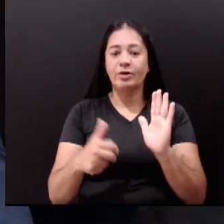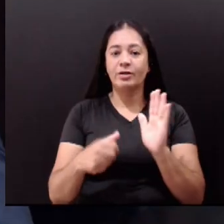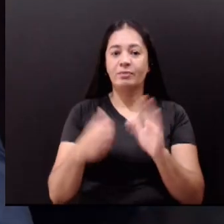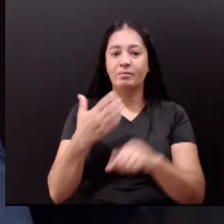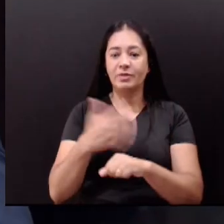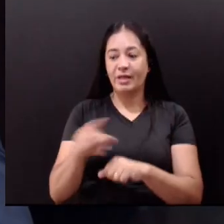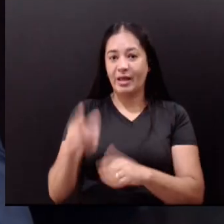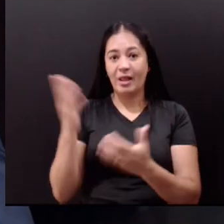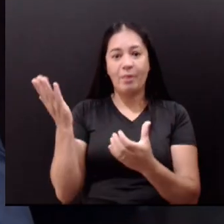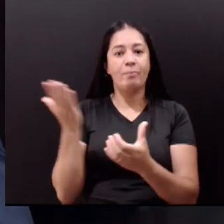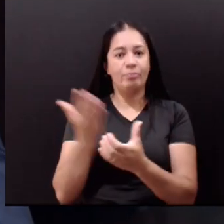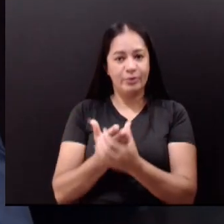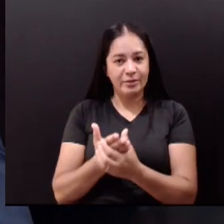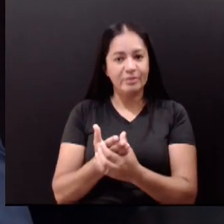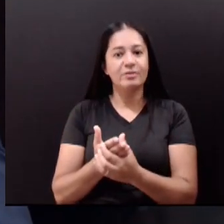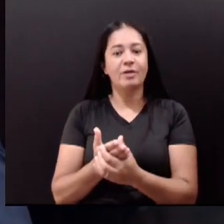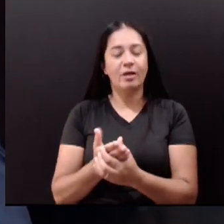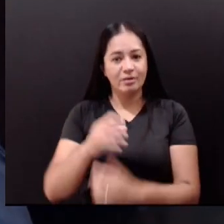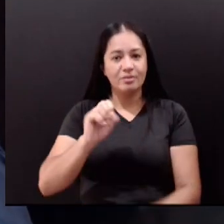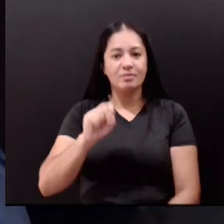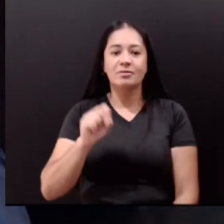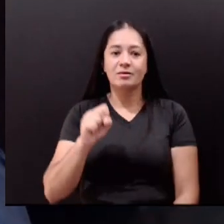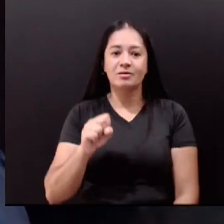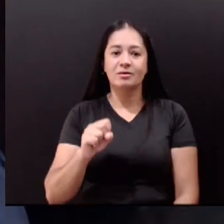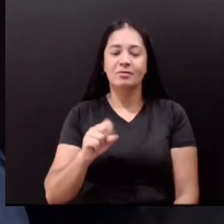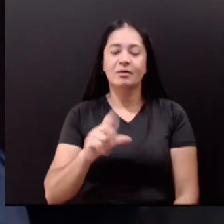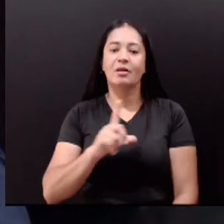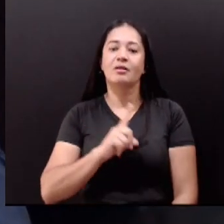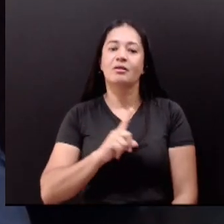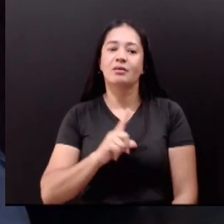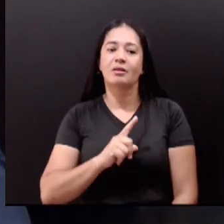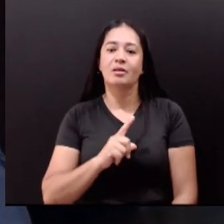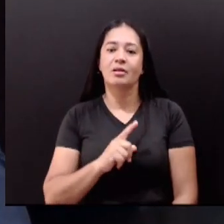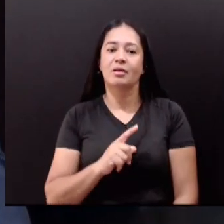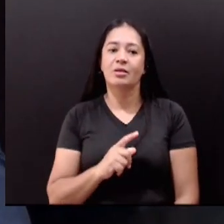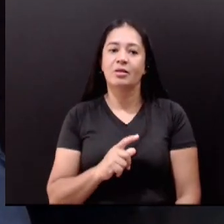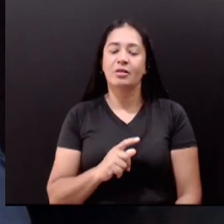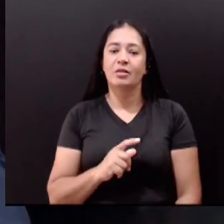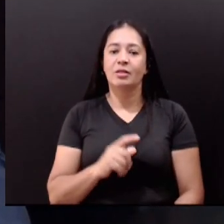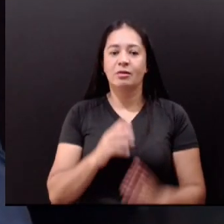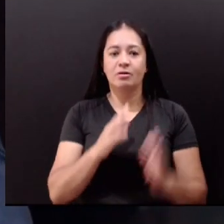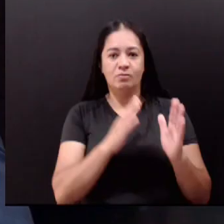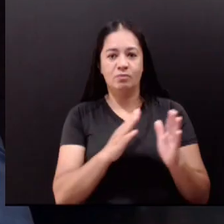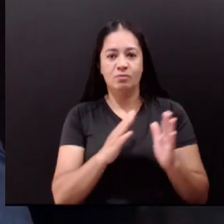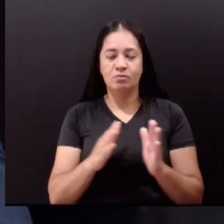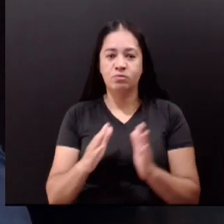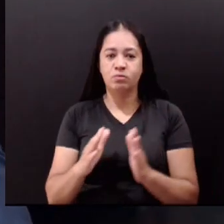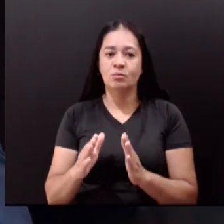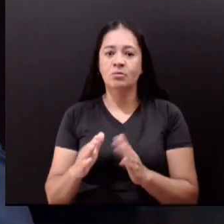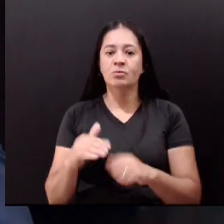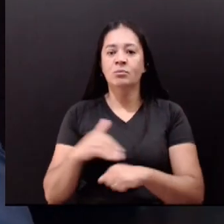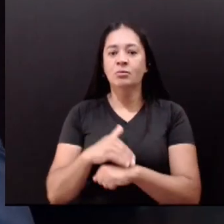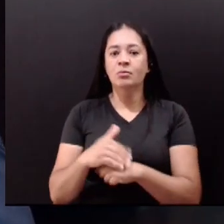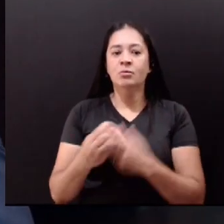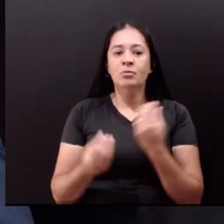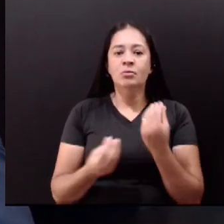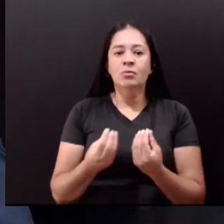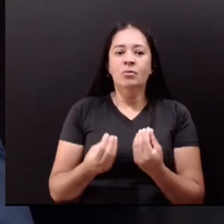né. Ela é processada, existe um rito especial desse processo, de como vai ser esse processo. Esse processo